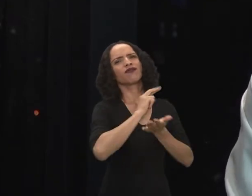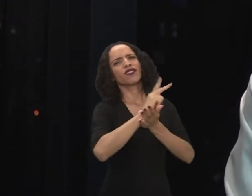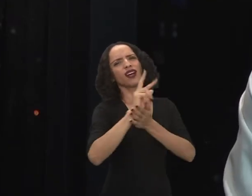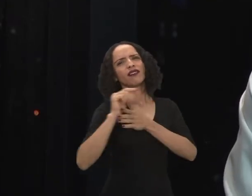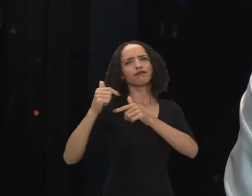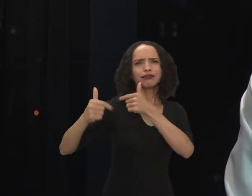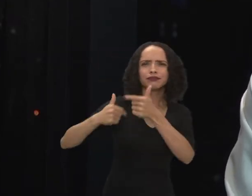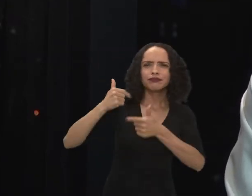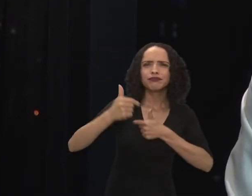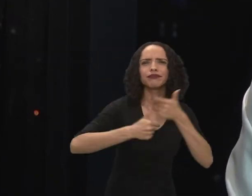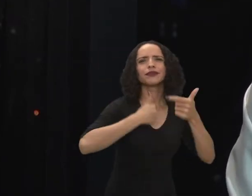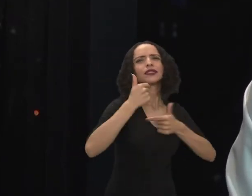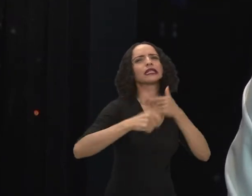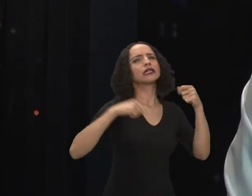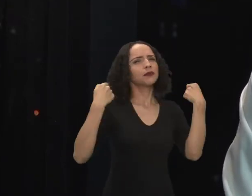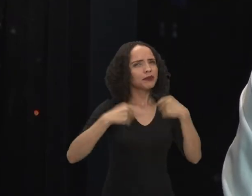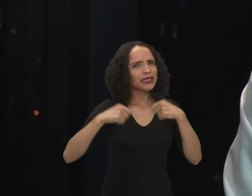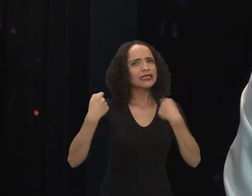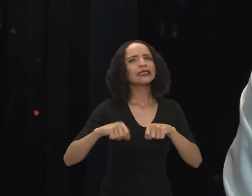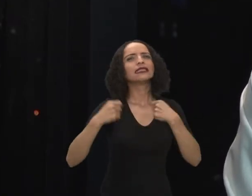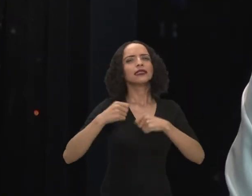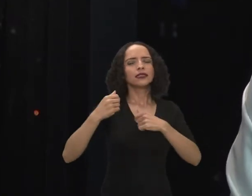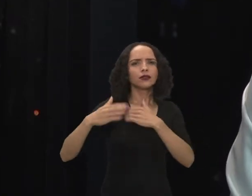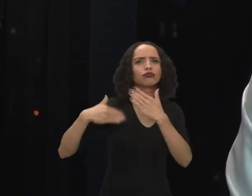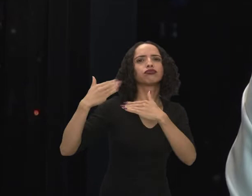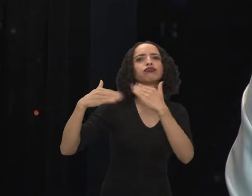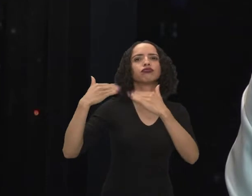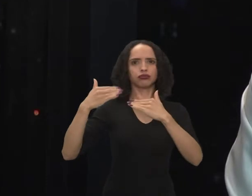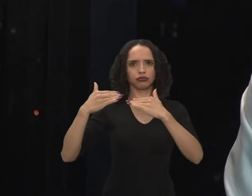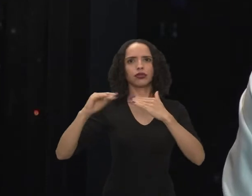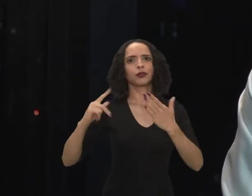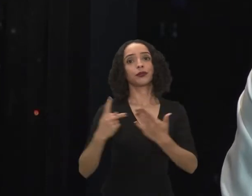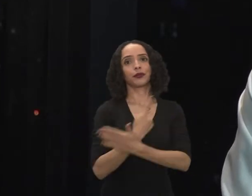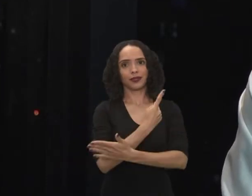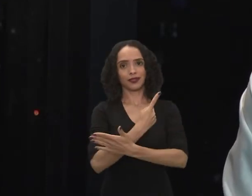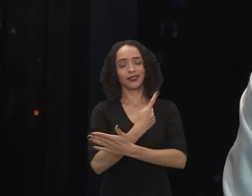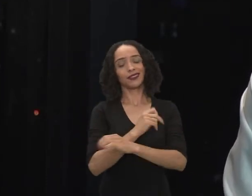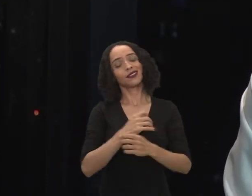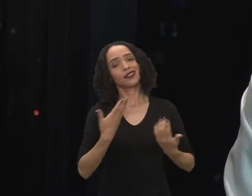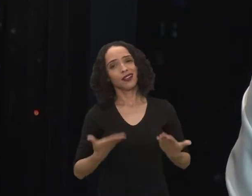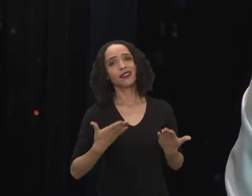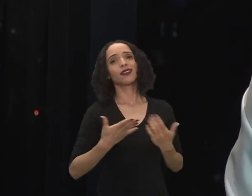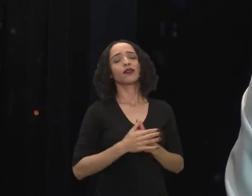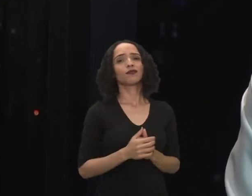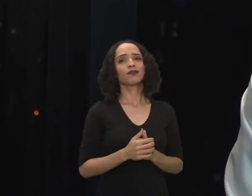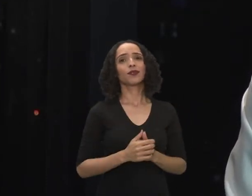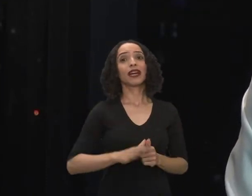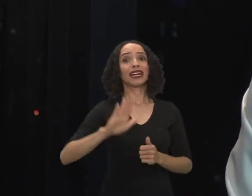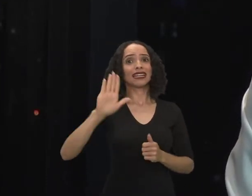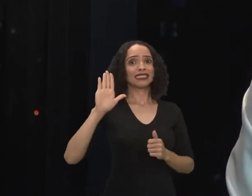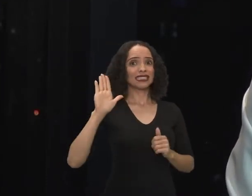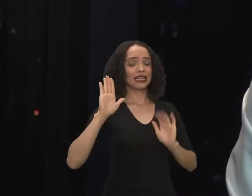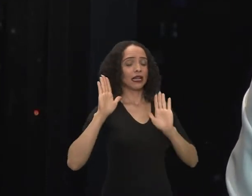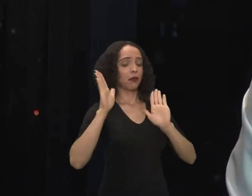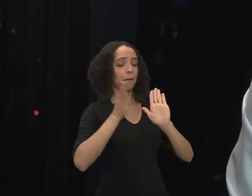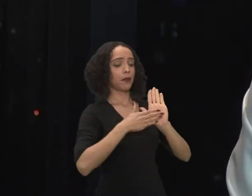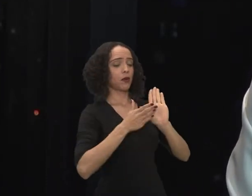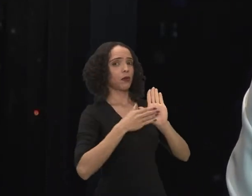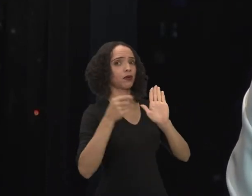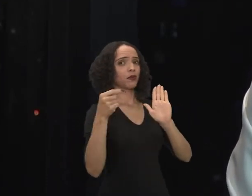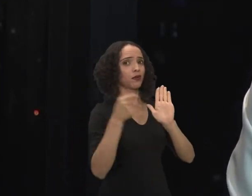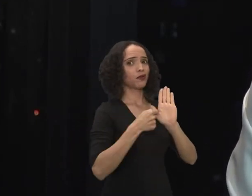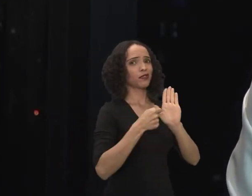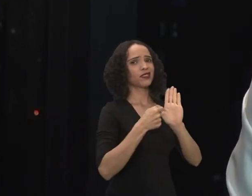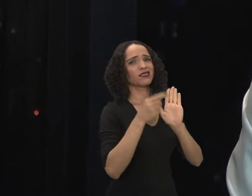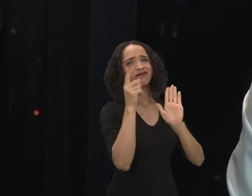ações que precisam ser feitas, e as propostas elas são um pouco superficiais em relação a